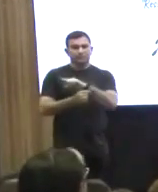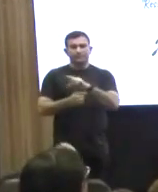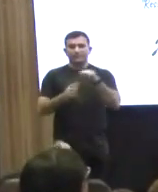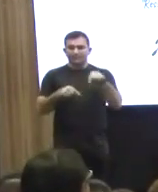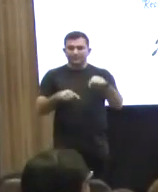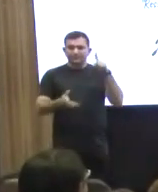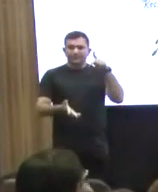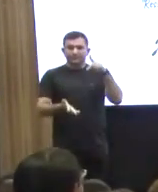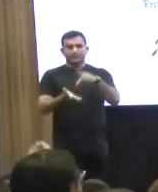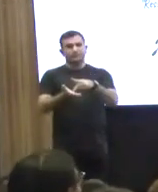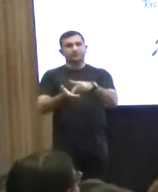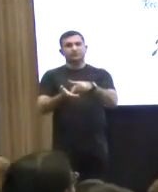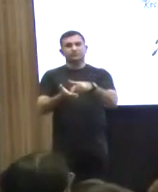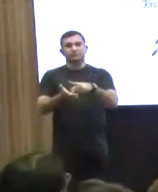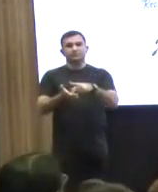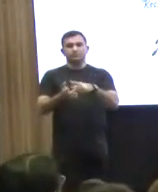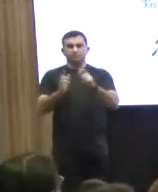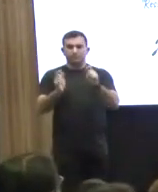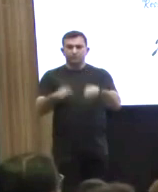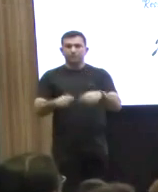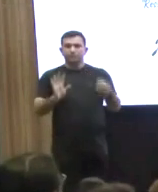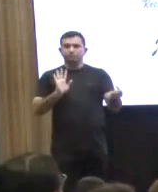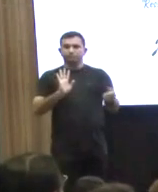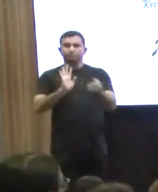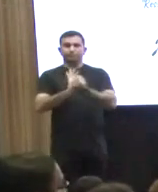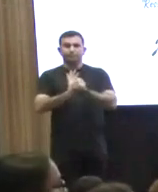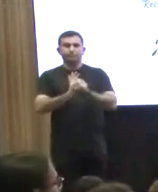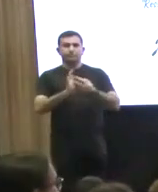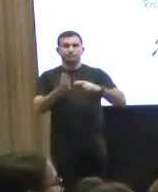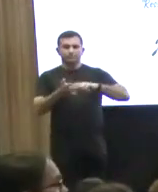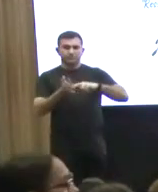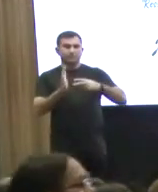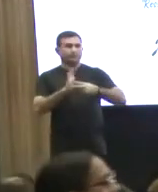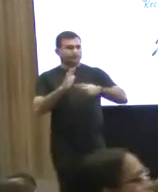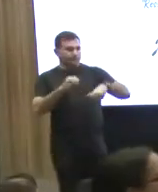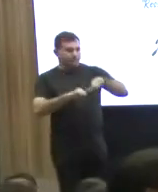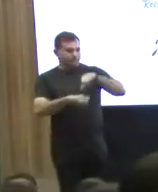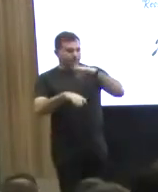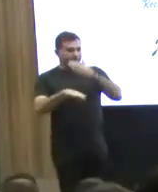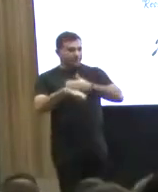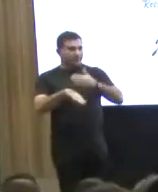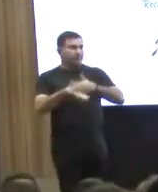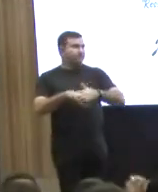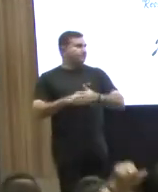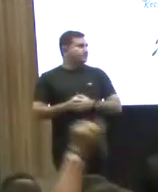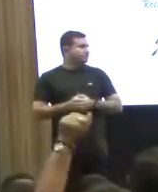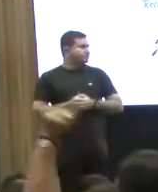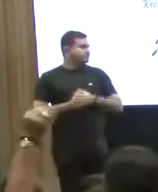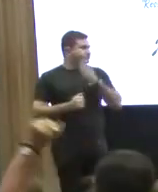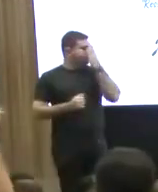se efetive e ressignifiquemos a nossa prática? Obrigada. Obrigado. Adi, já